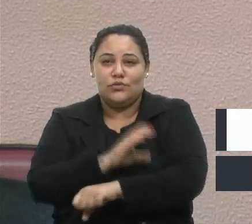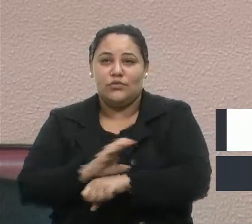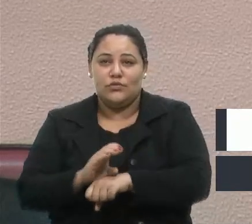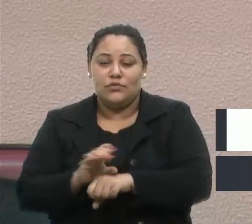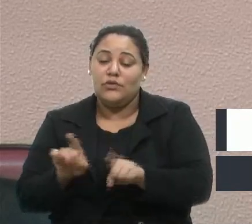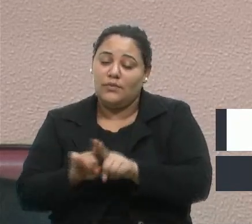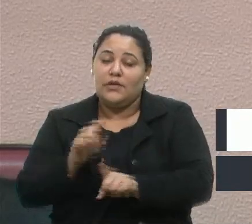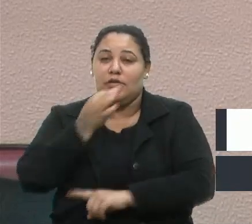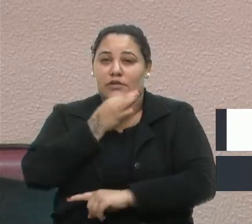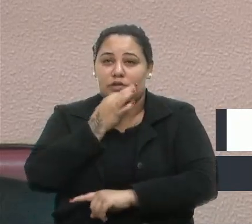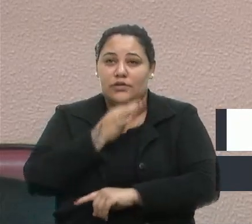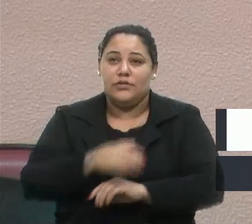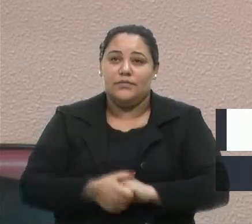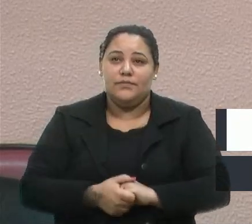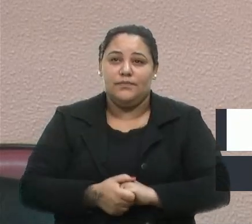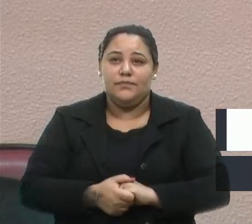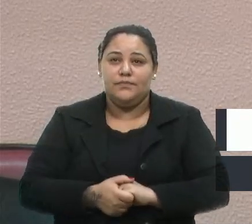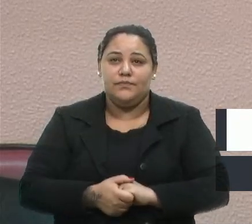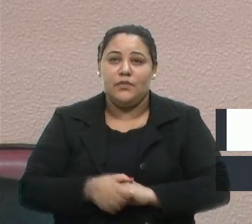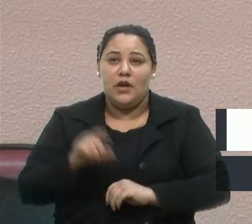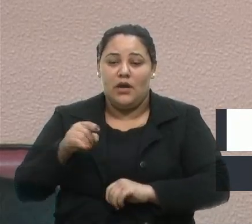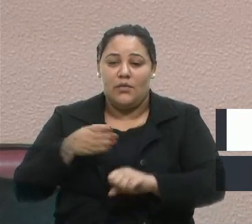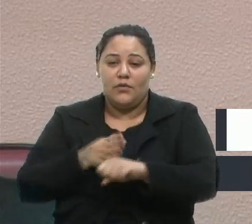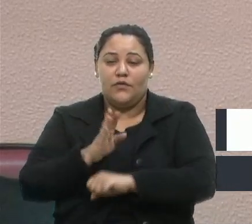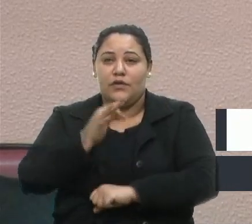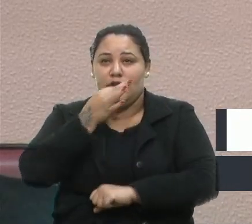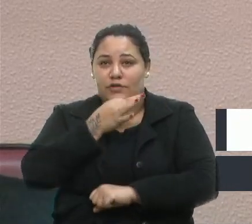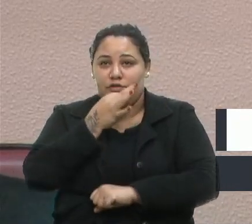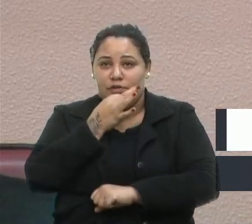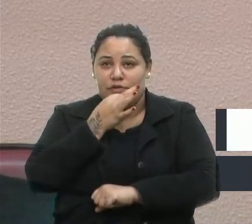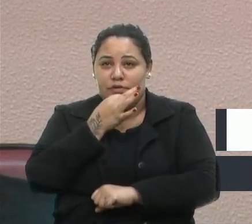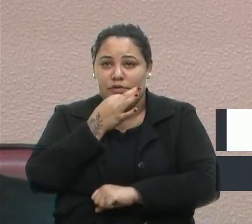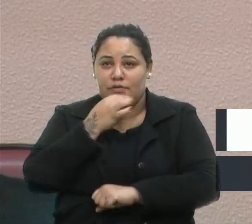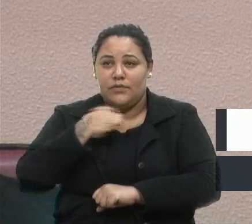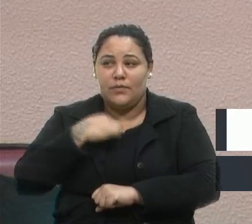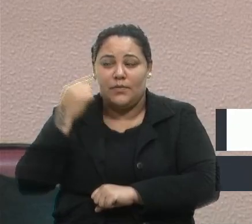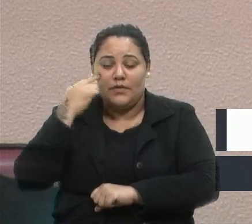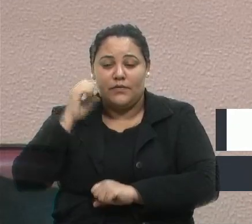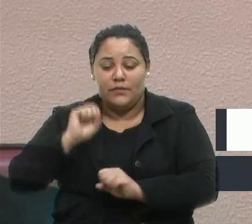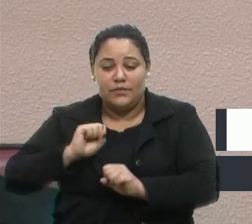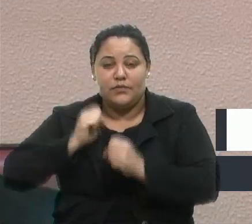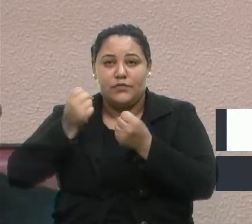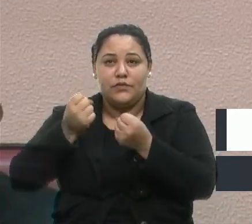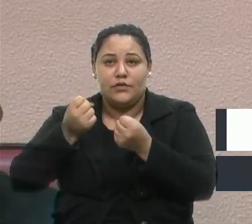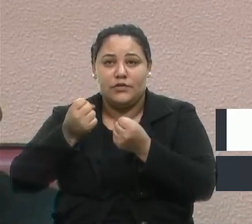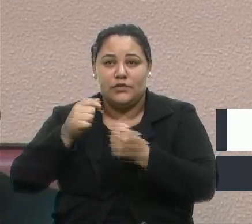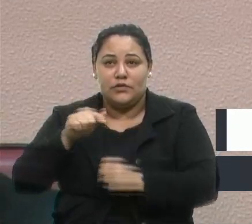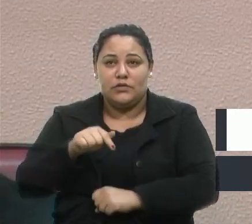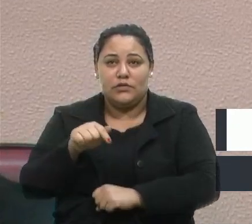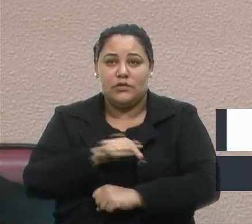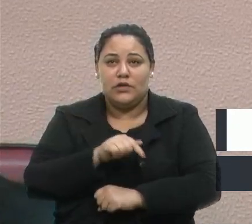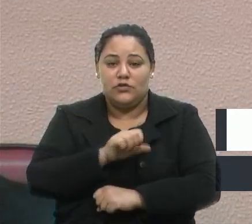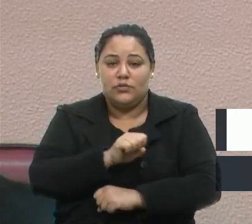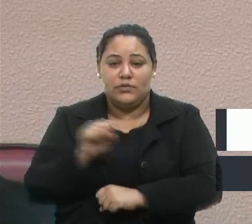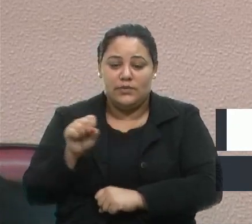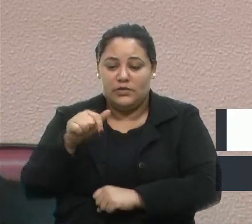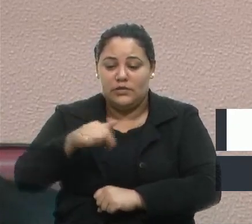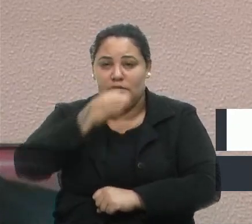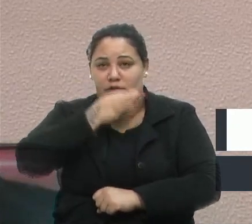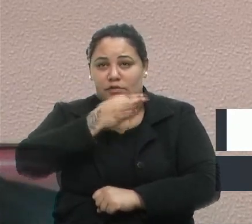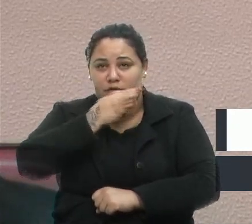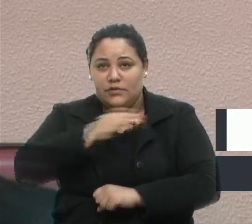Caxias, né? Quando passou o Caxias, bom, aqui nós vamos dobrar os esforços, está no 7º semestre aqui em Caxias, a gente sabe